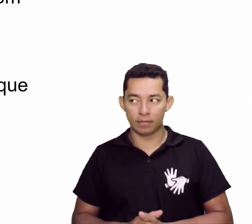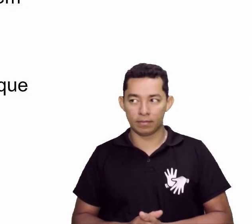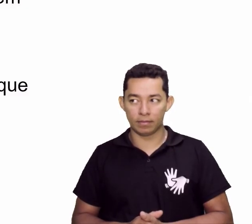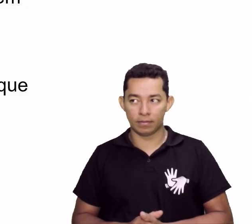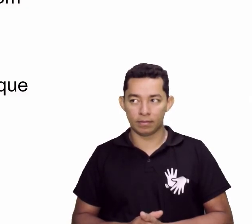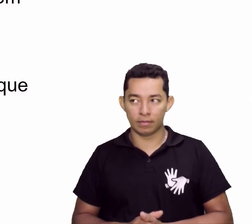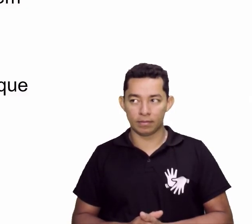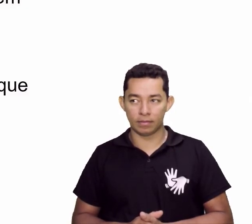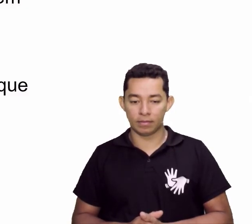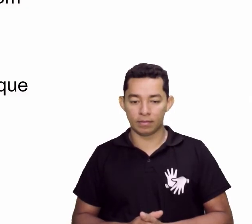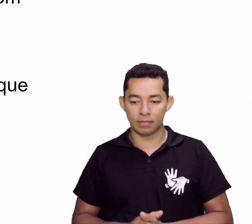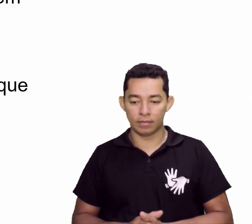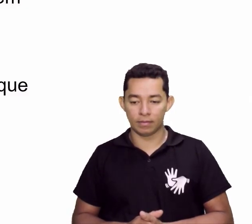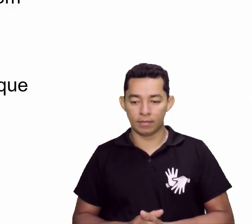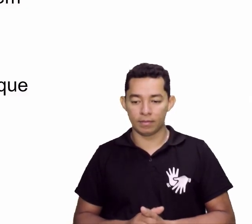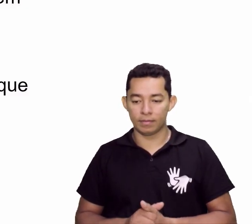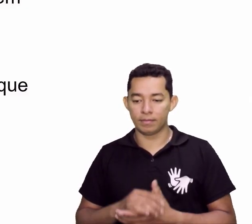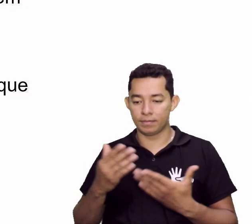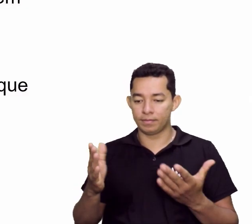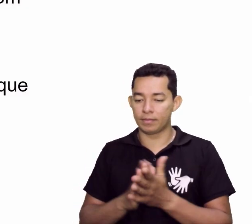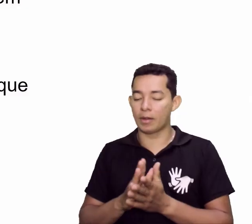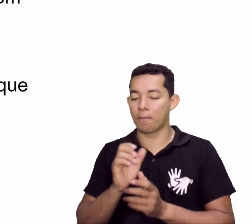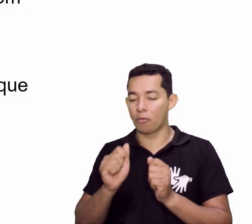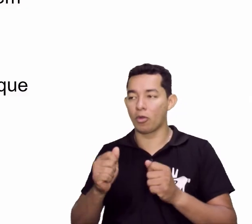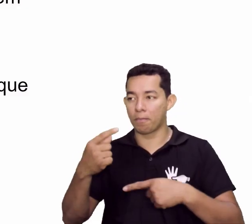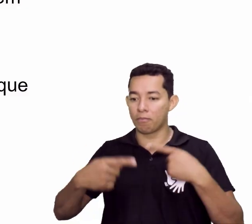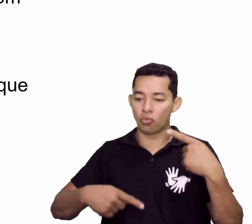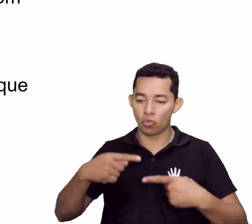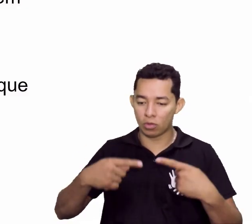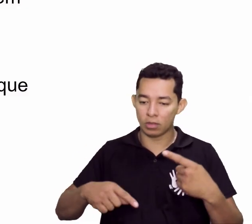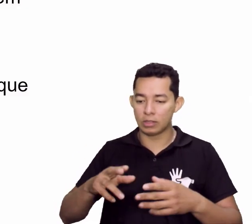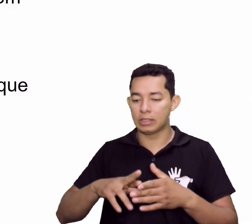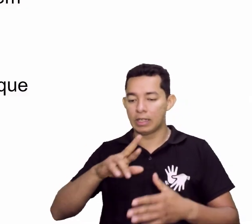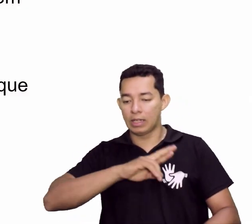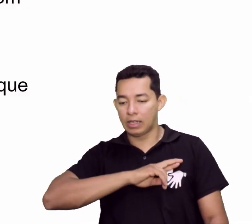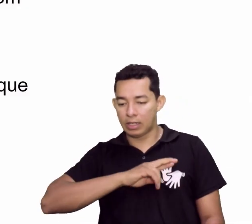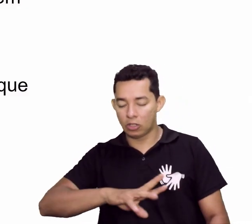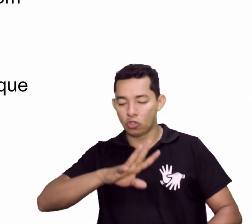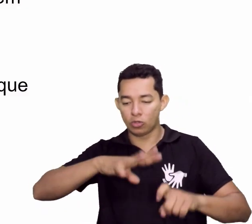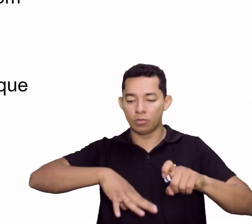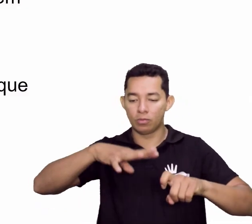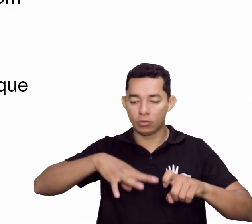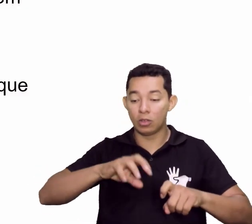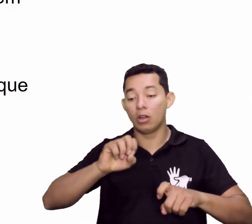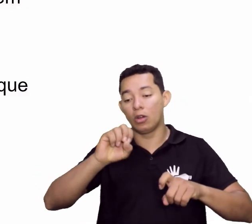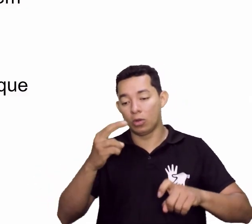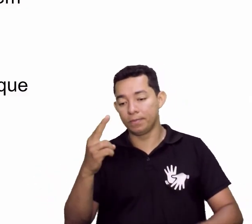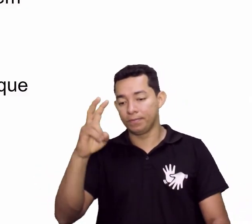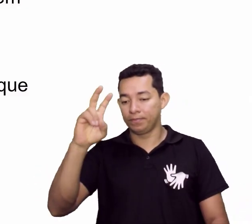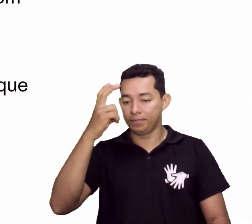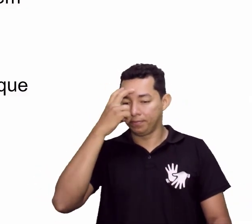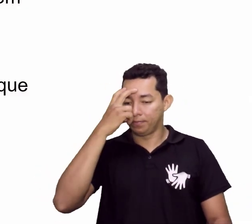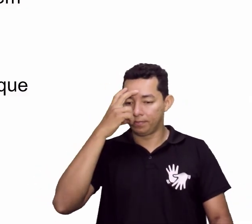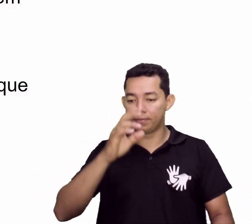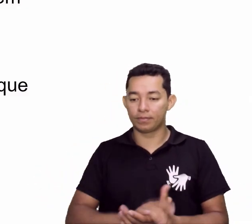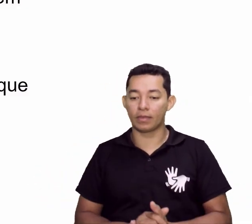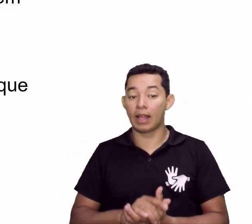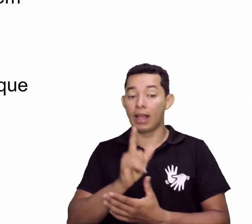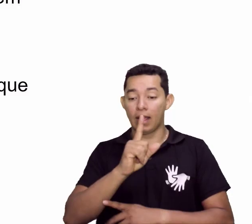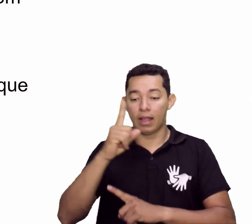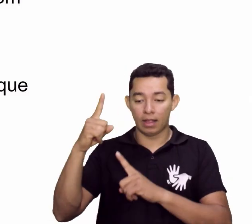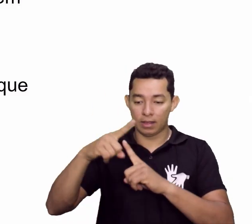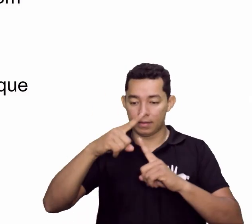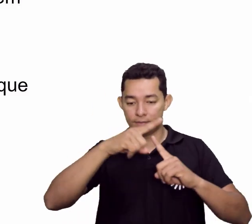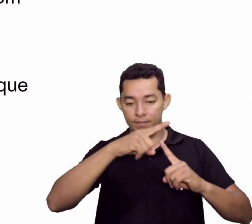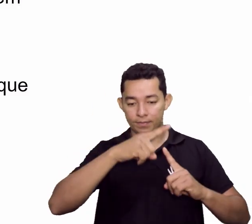história, seja ela política, religiosa, mitológica ou cultural, tá? Esse tipo de